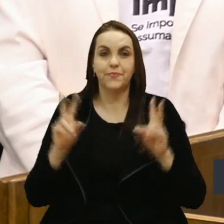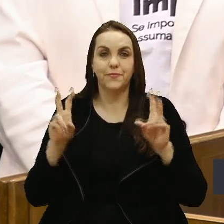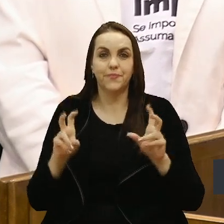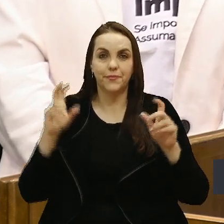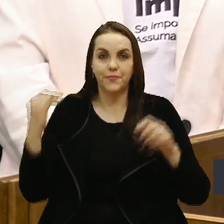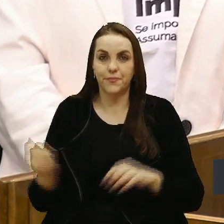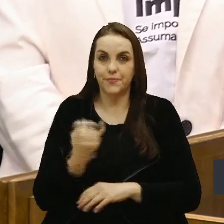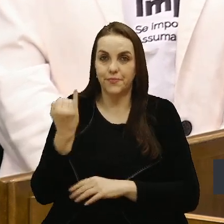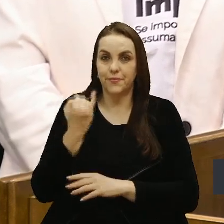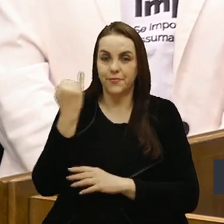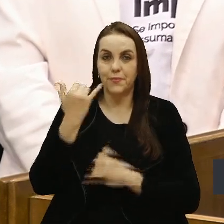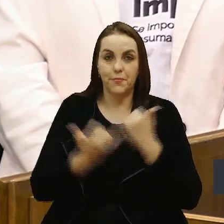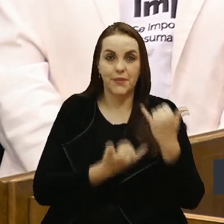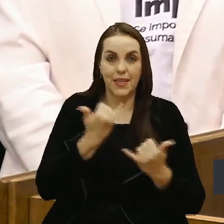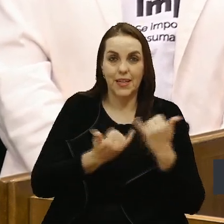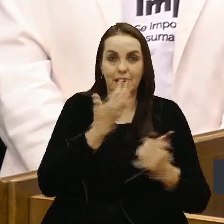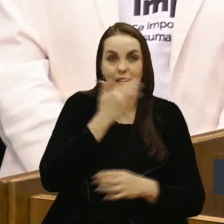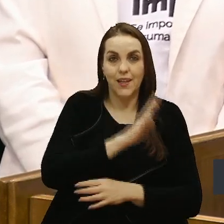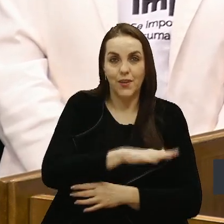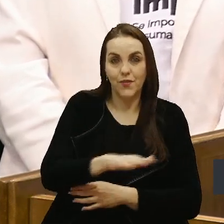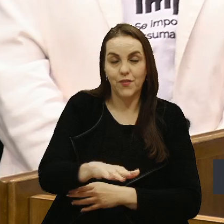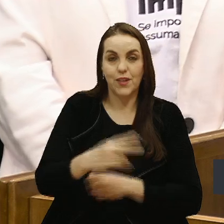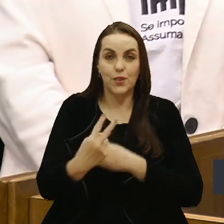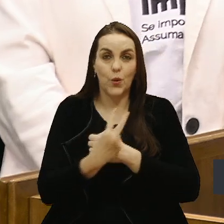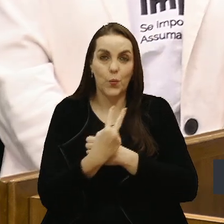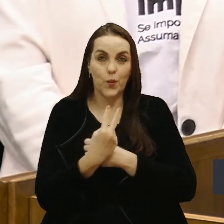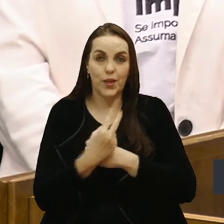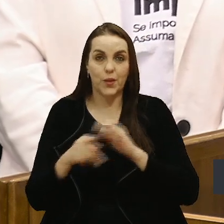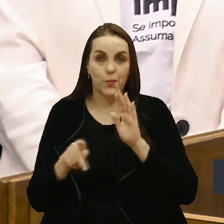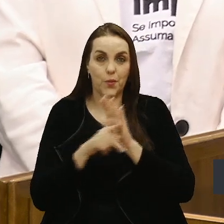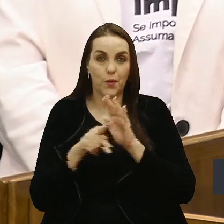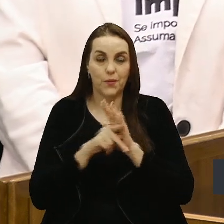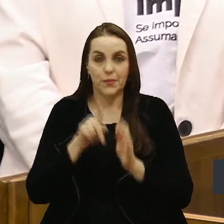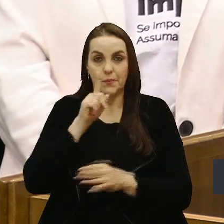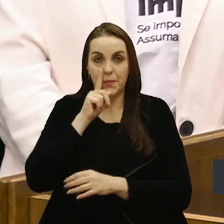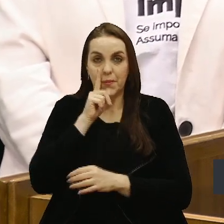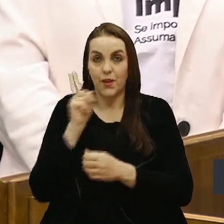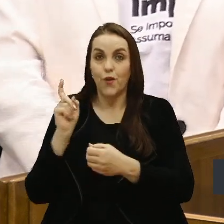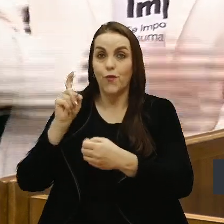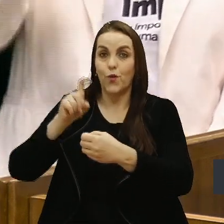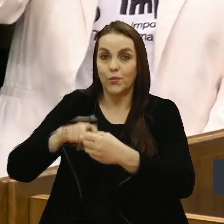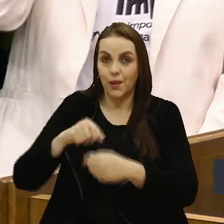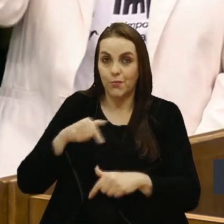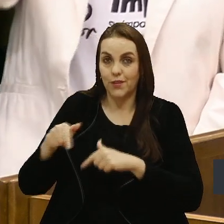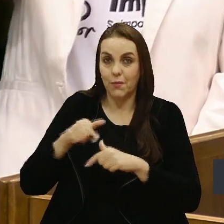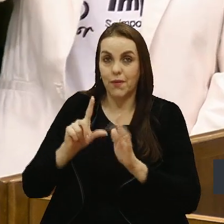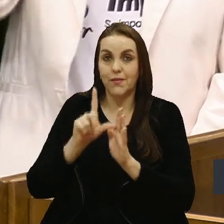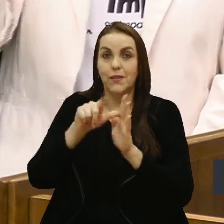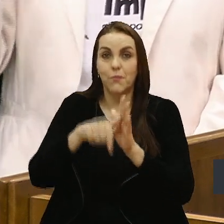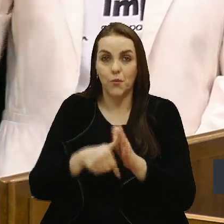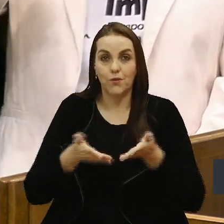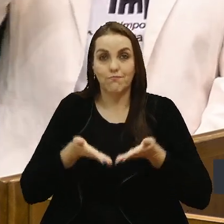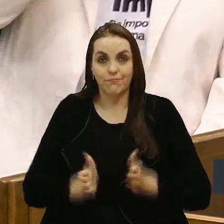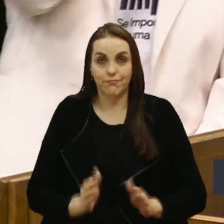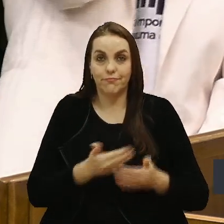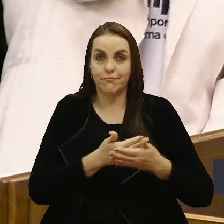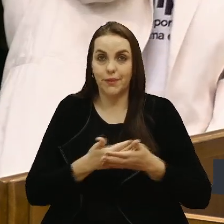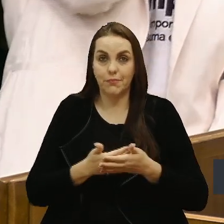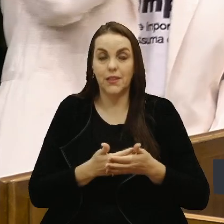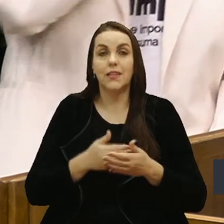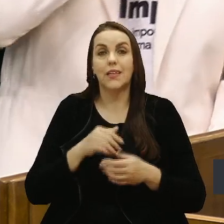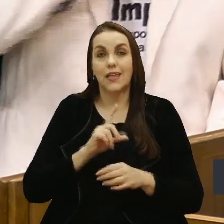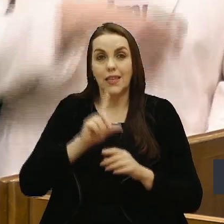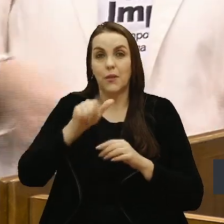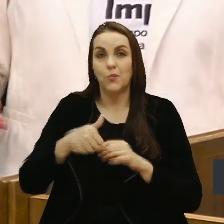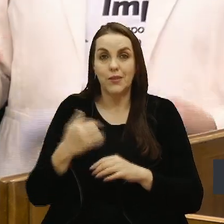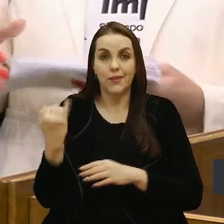como brincar na infância, o autocuidado das mães, o retorno ao trabalho após maternidade e, não menos importante, o